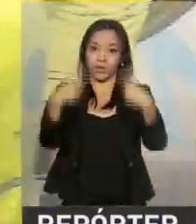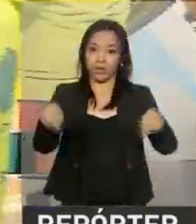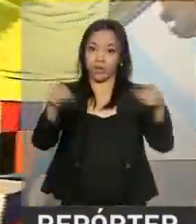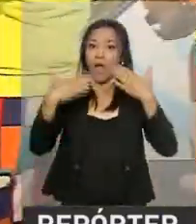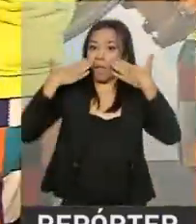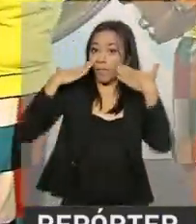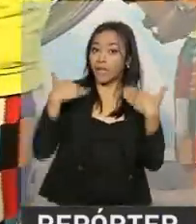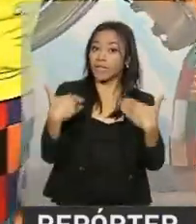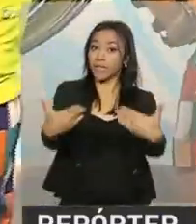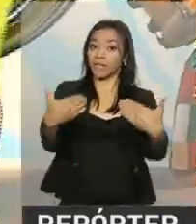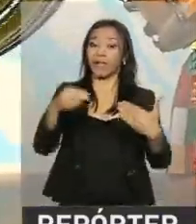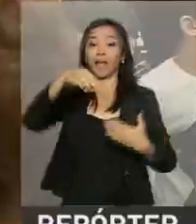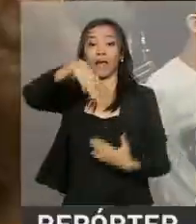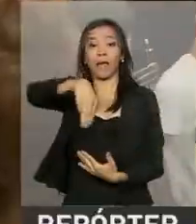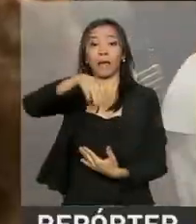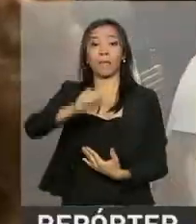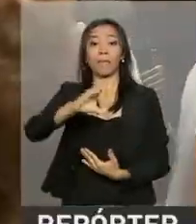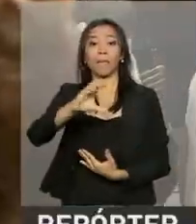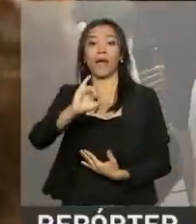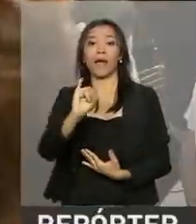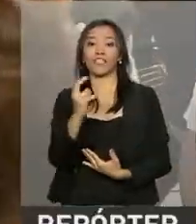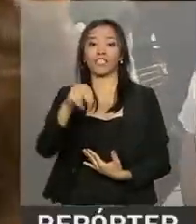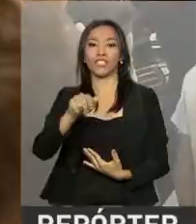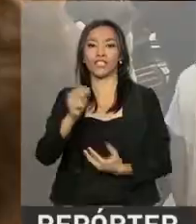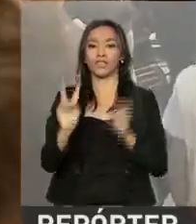apresentar martinha de carnaval